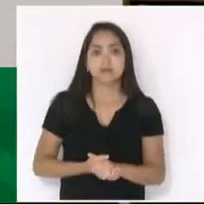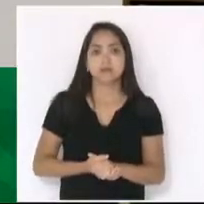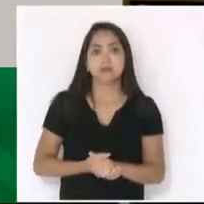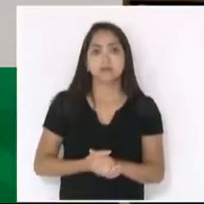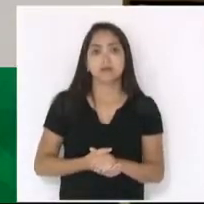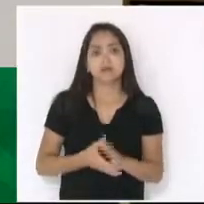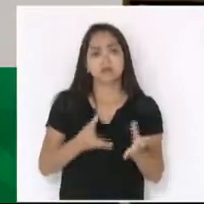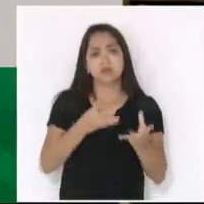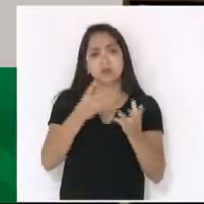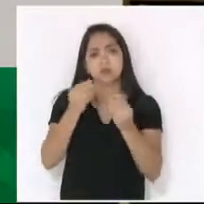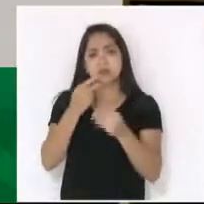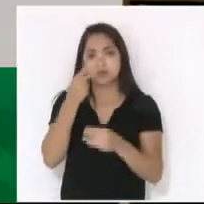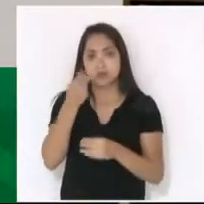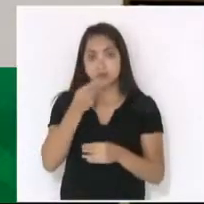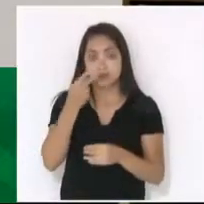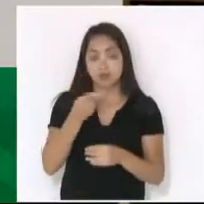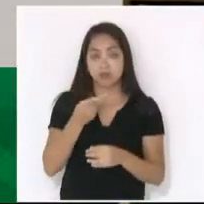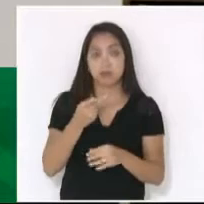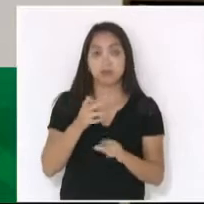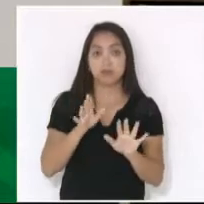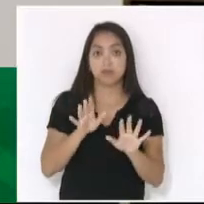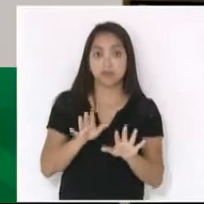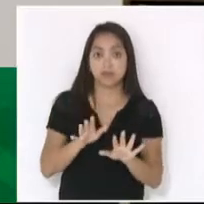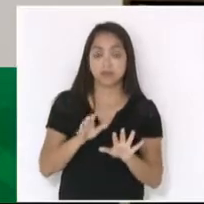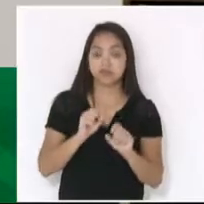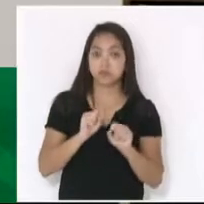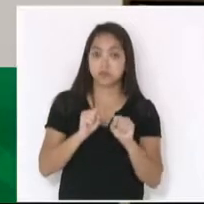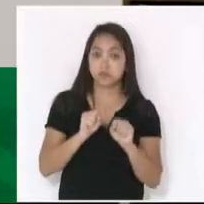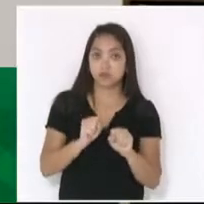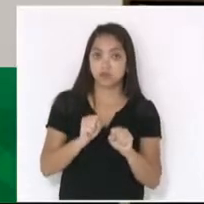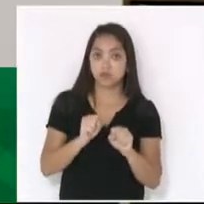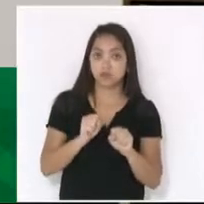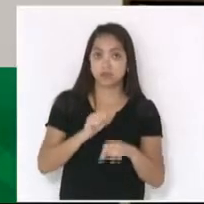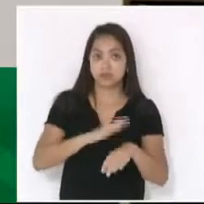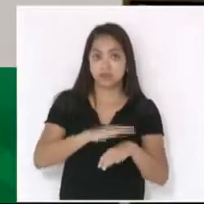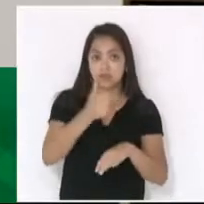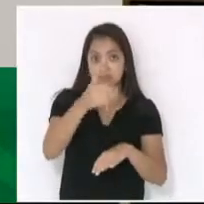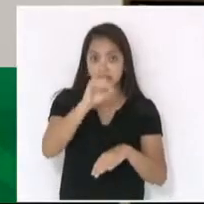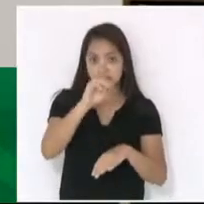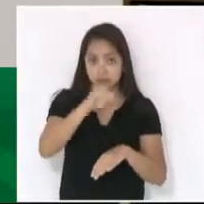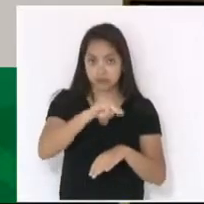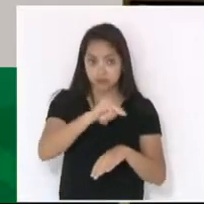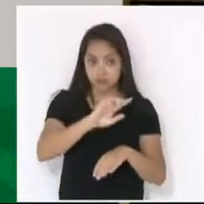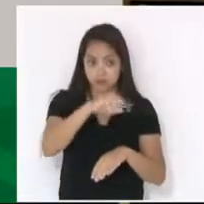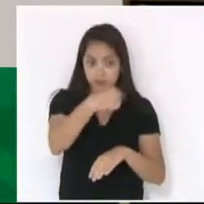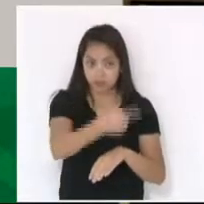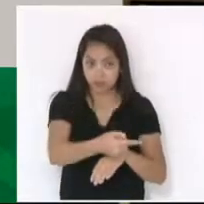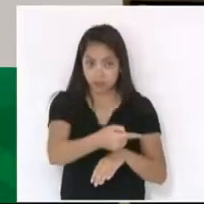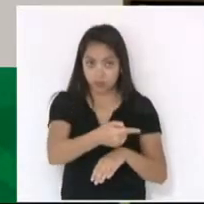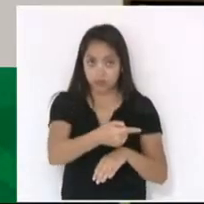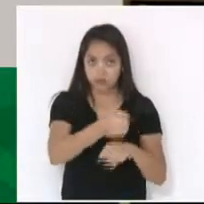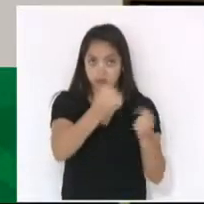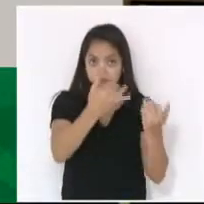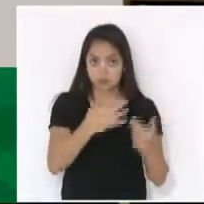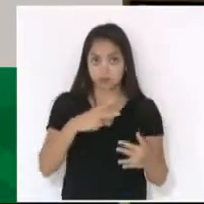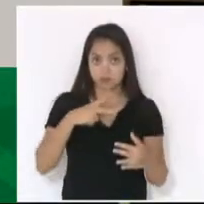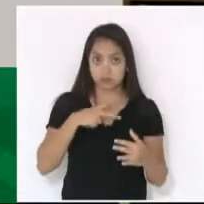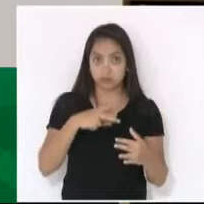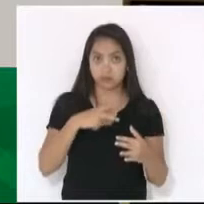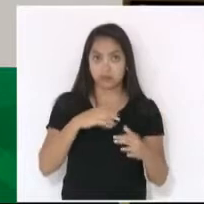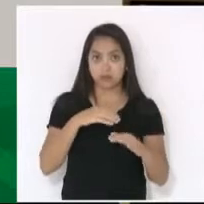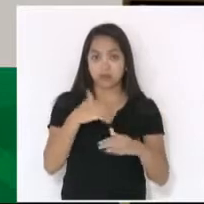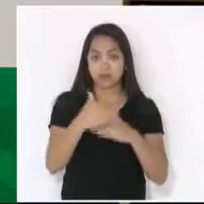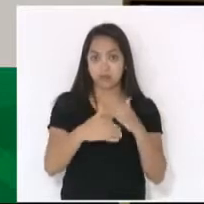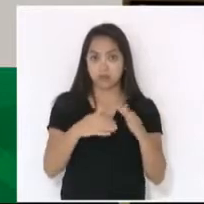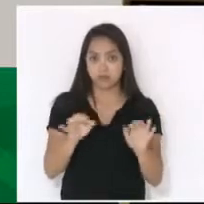muita coisa para falar hoje eu podia até pegar mais dez minutos depois nas pessoais mas eu vou deixar que já